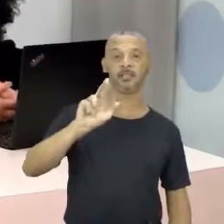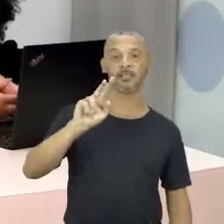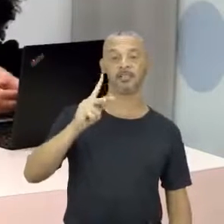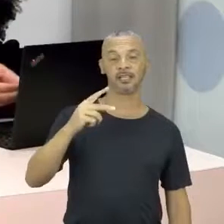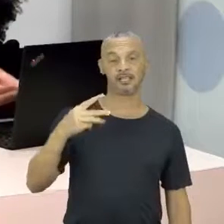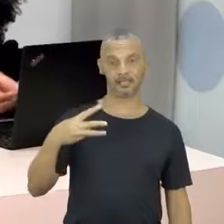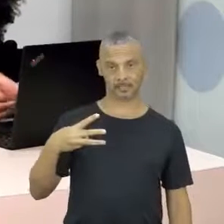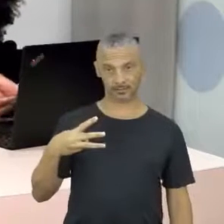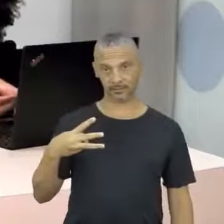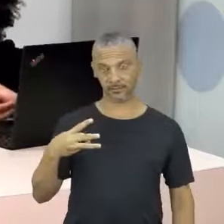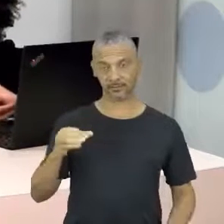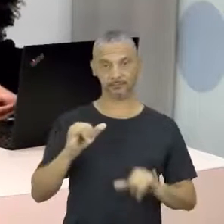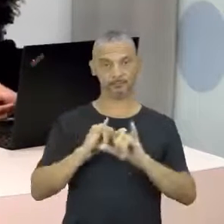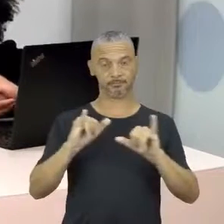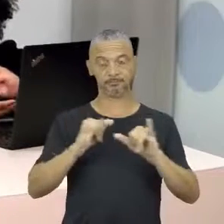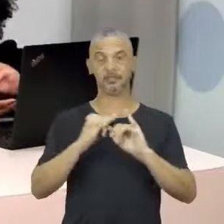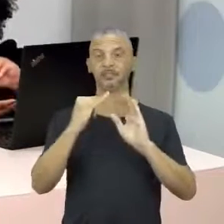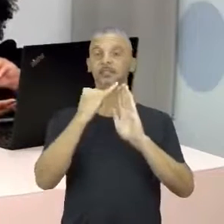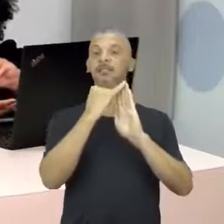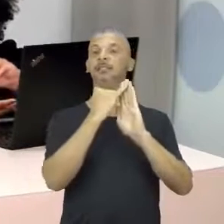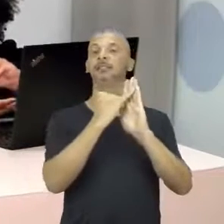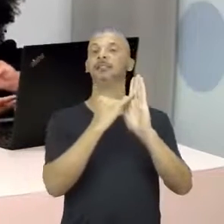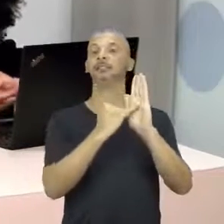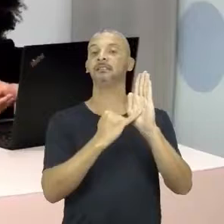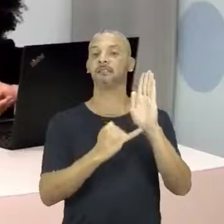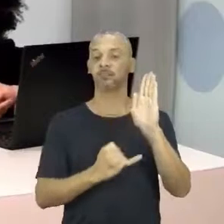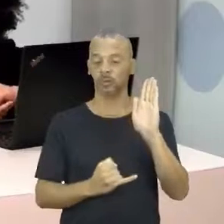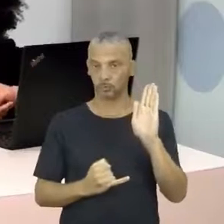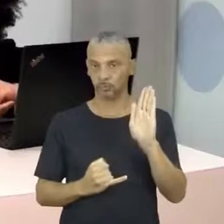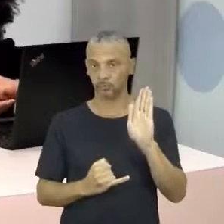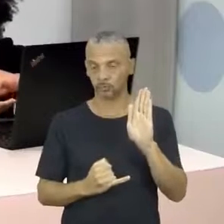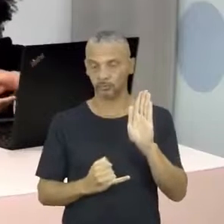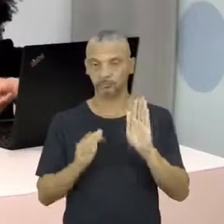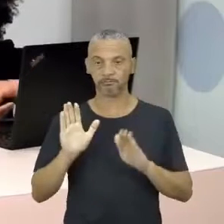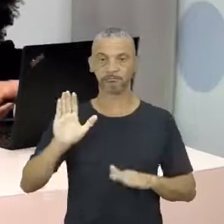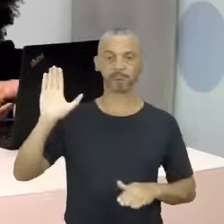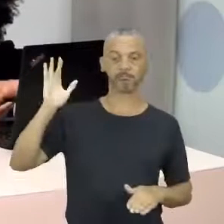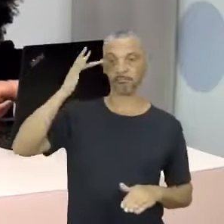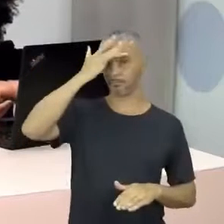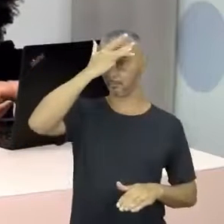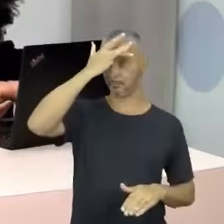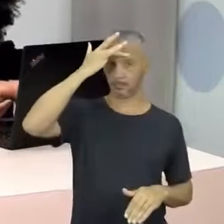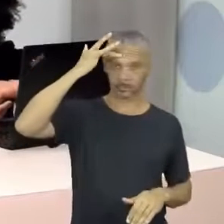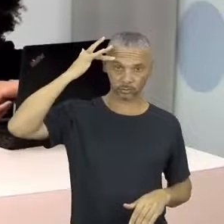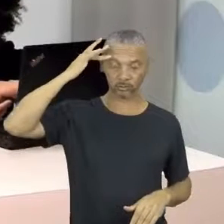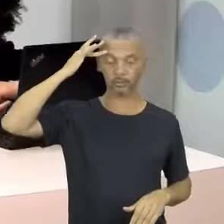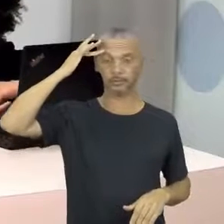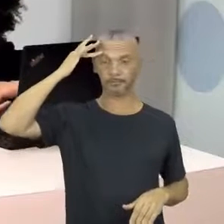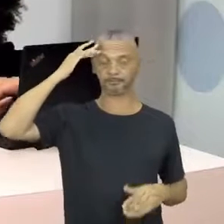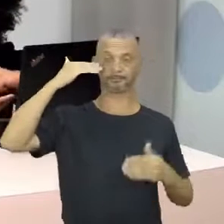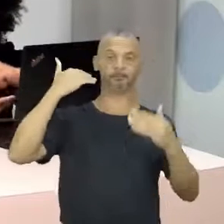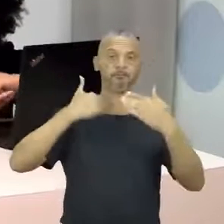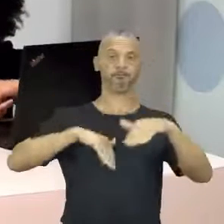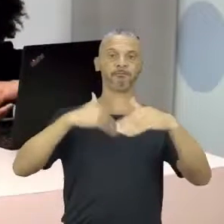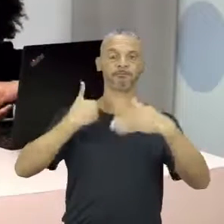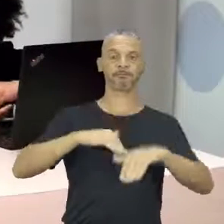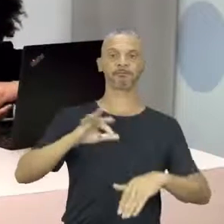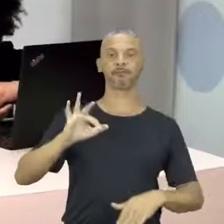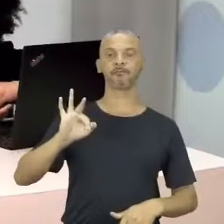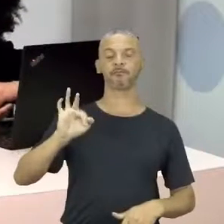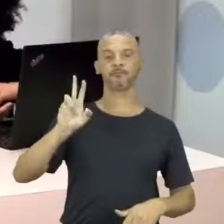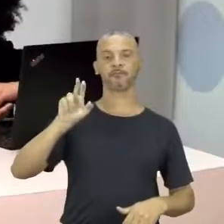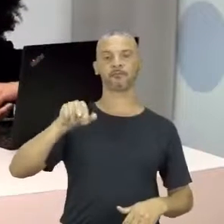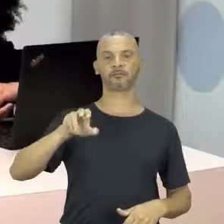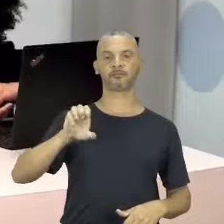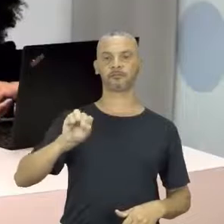publicada hoje, as inscrições dos candidatos que fizeram a prova da VUNESP, que se